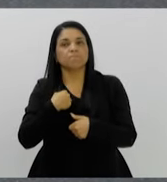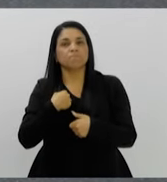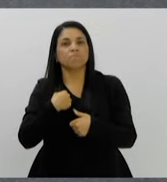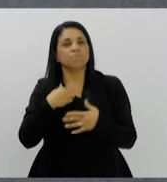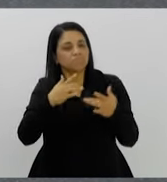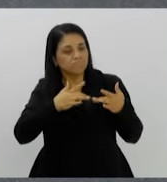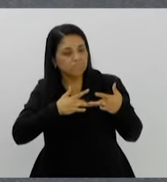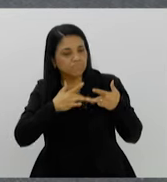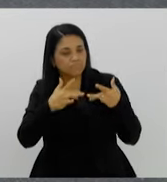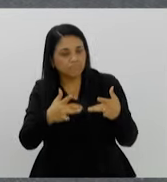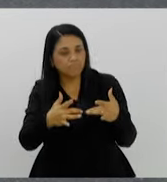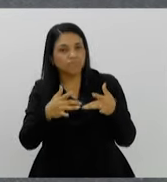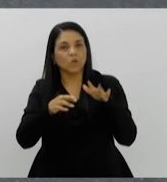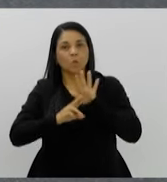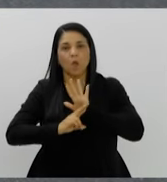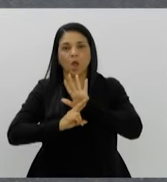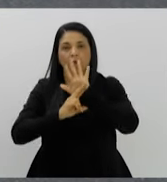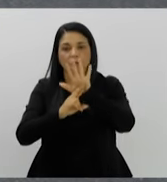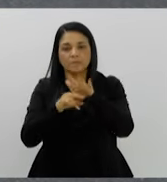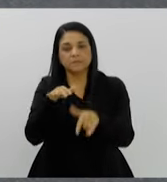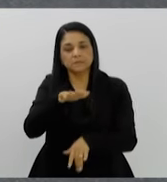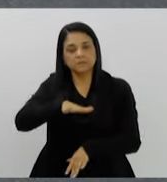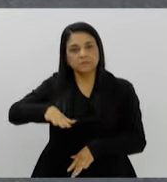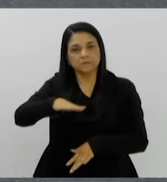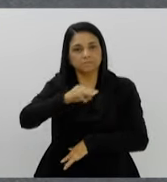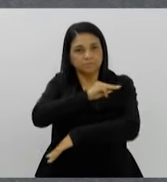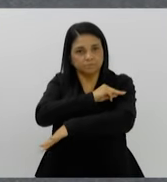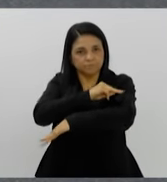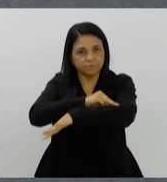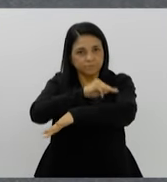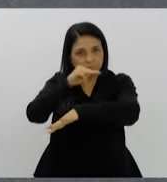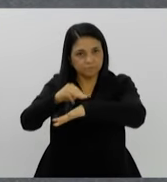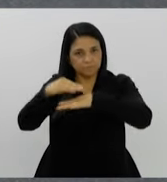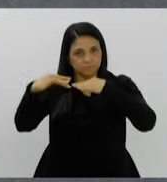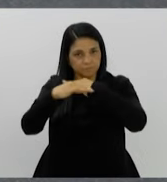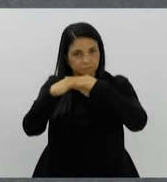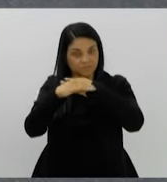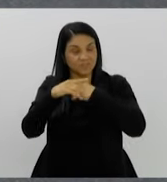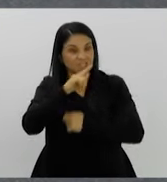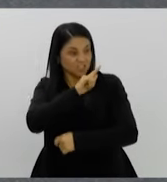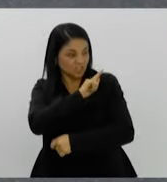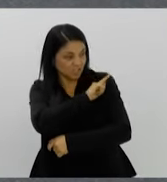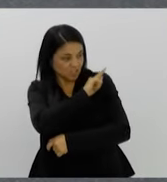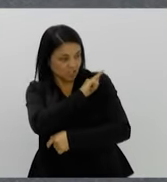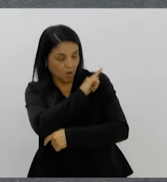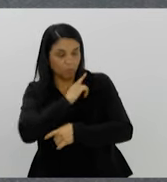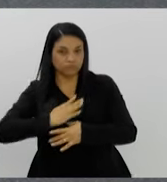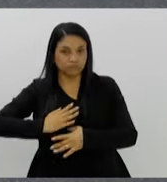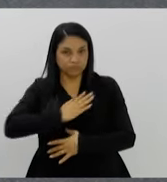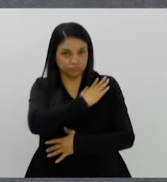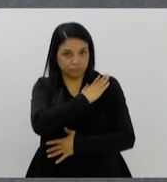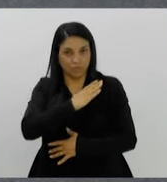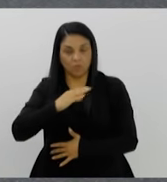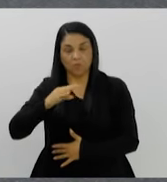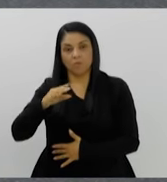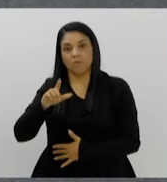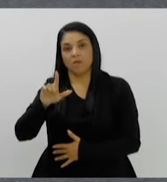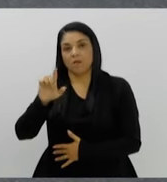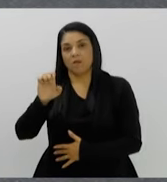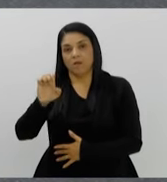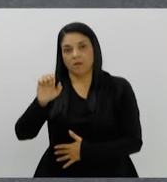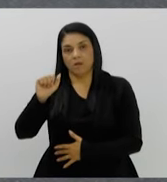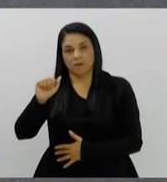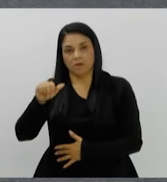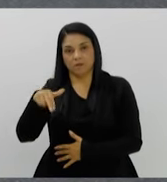gratidão como representante daquela localidade porque foi na gestão do coronel Leandro Monteiro que nós conseguimos